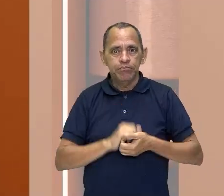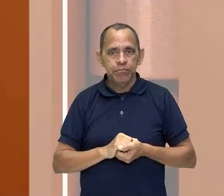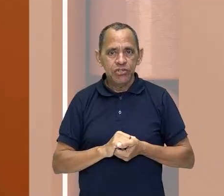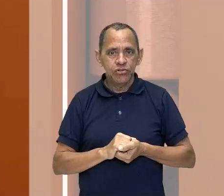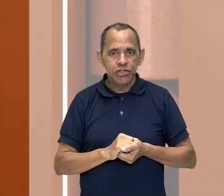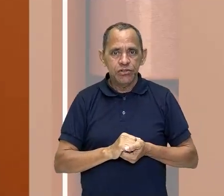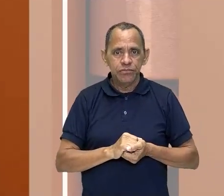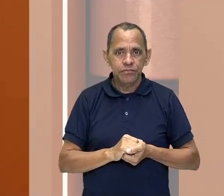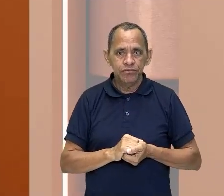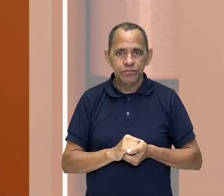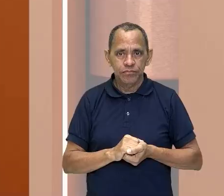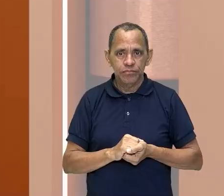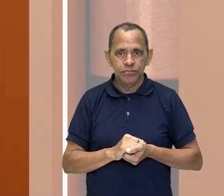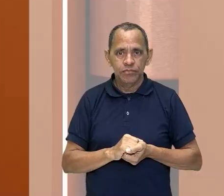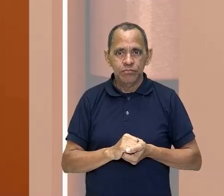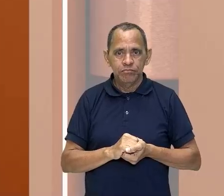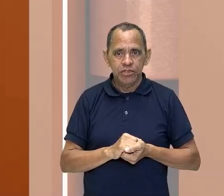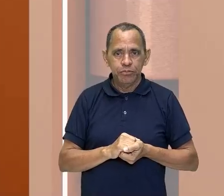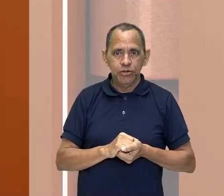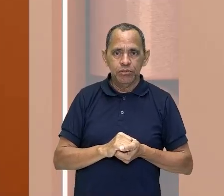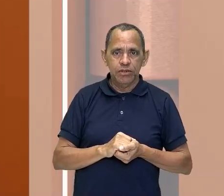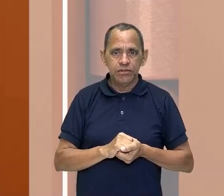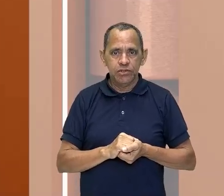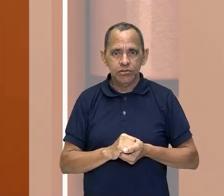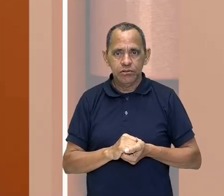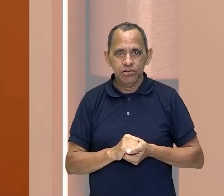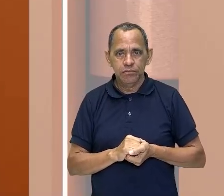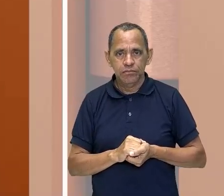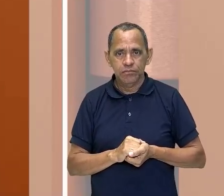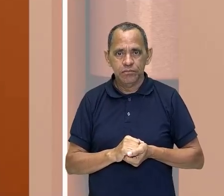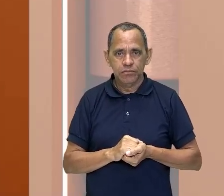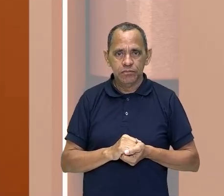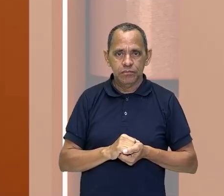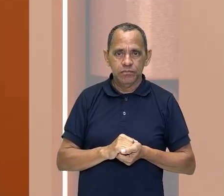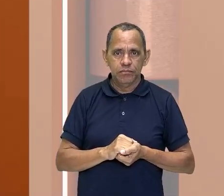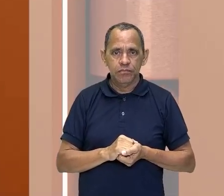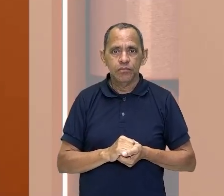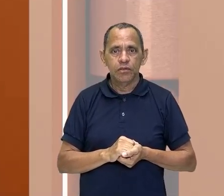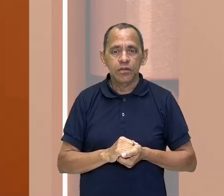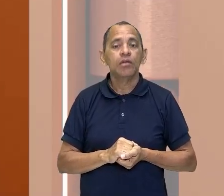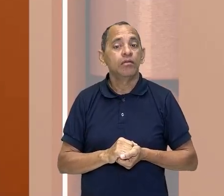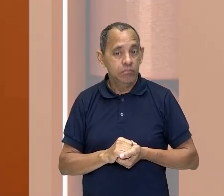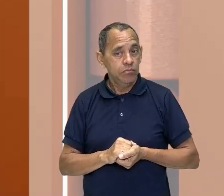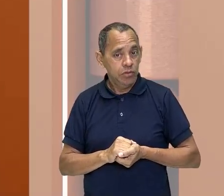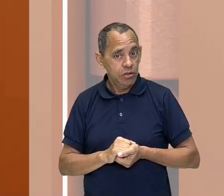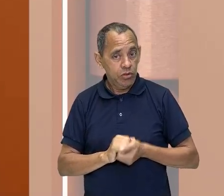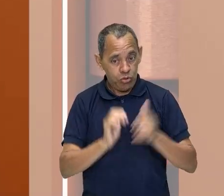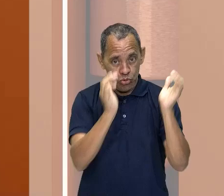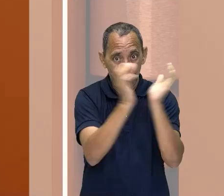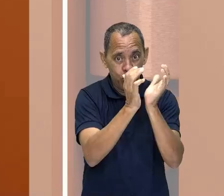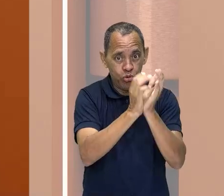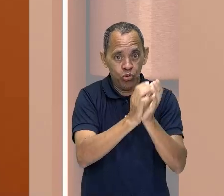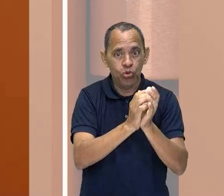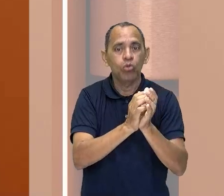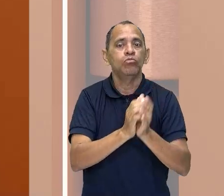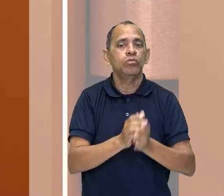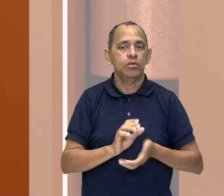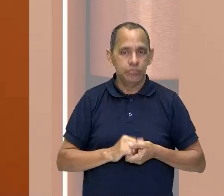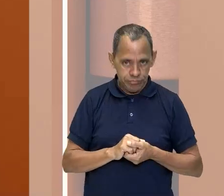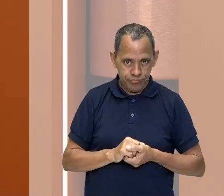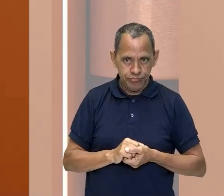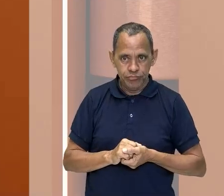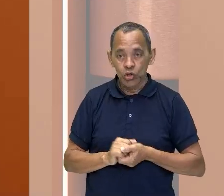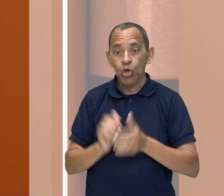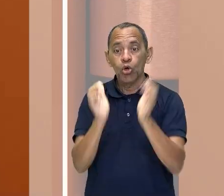mas nenhuma se comparava ao poderio dessas duas oligarquias. A oligarquia do café, ali ligado